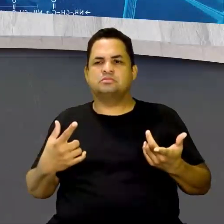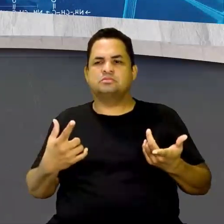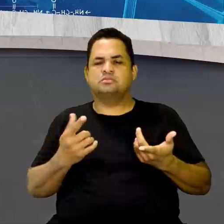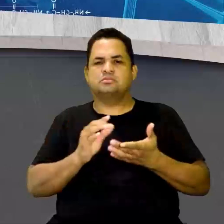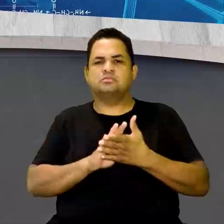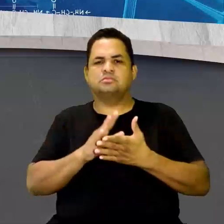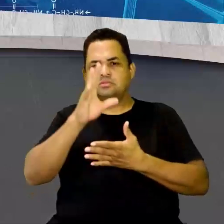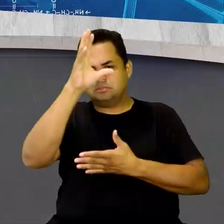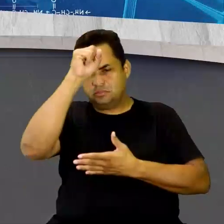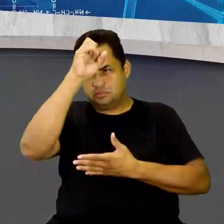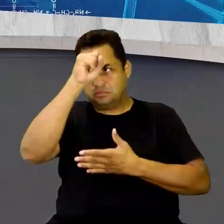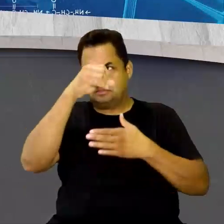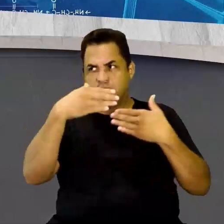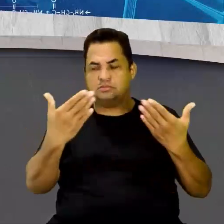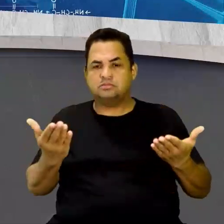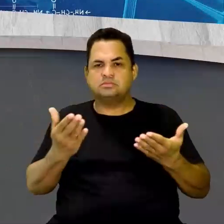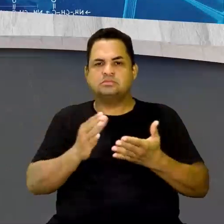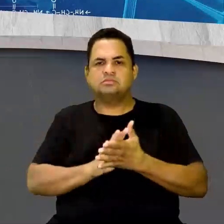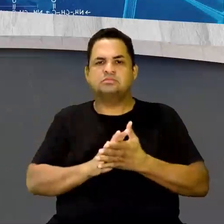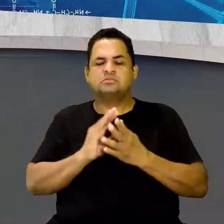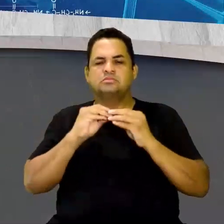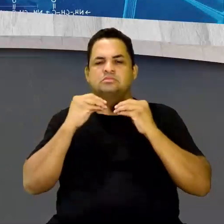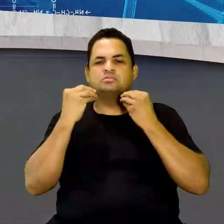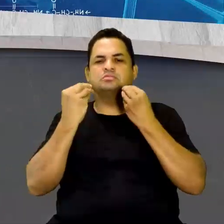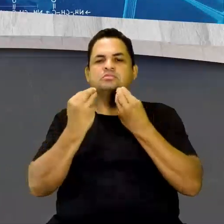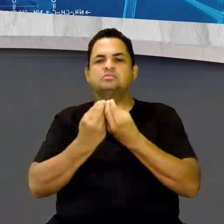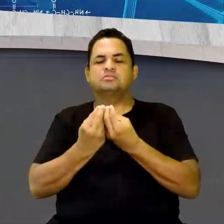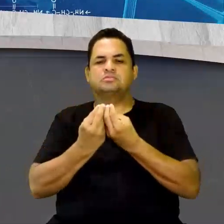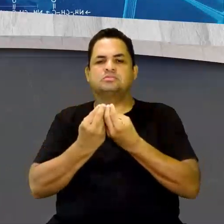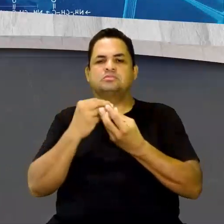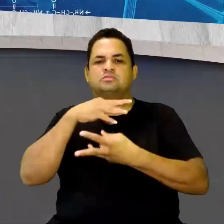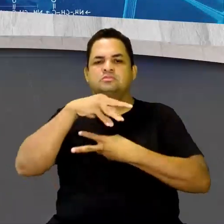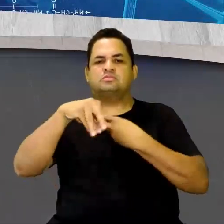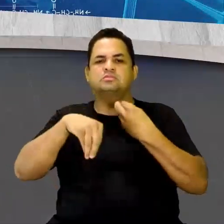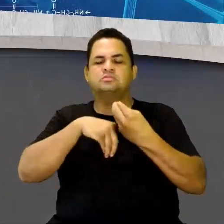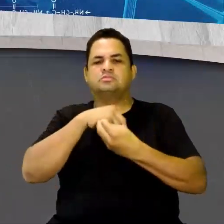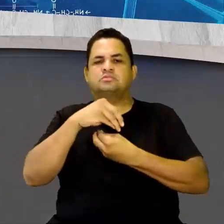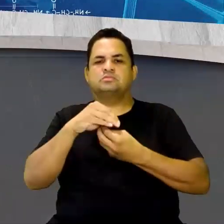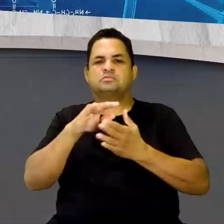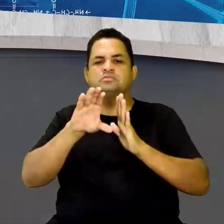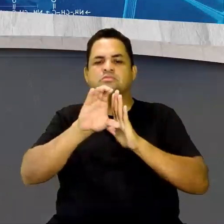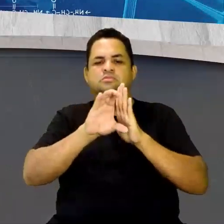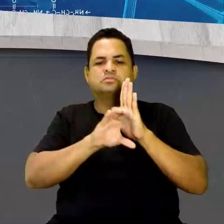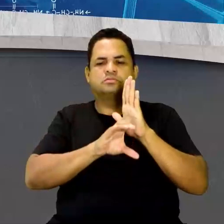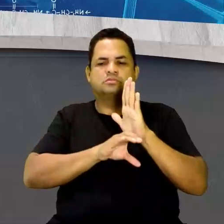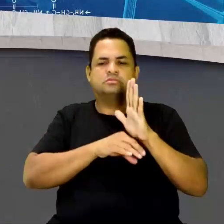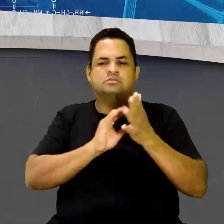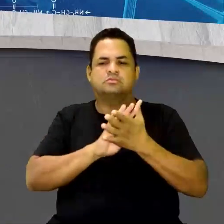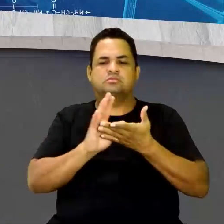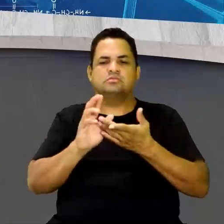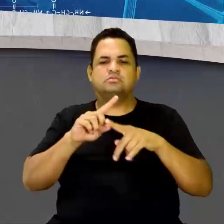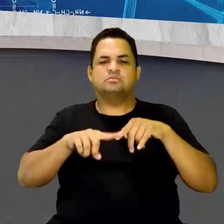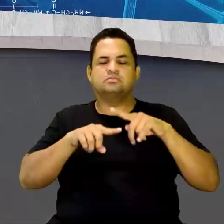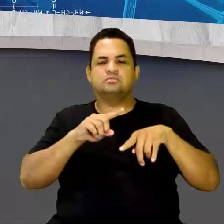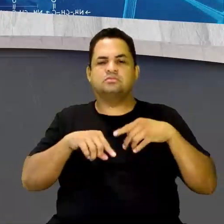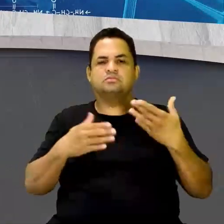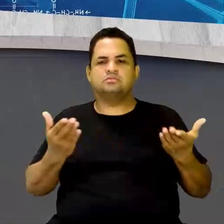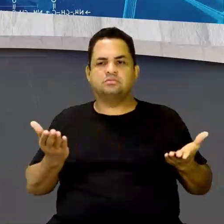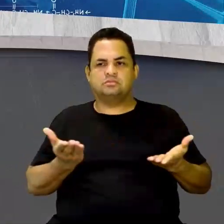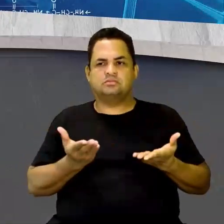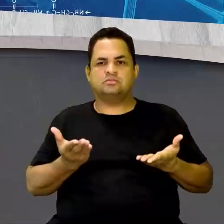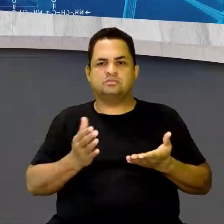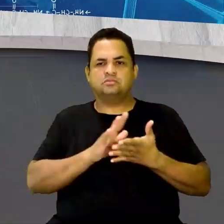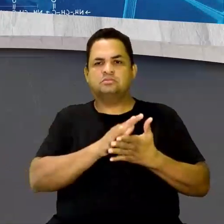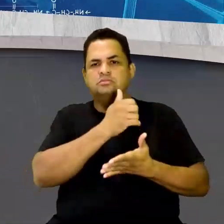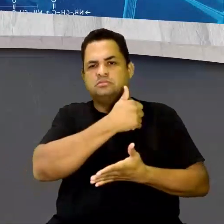vocês aprenderam sobre substâncias, misturas, classificação dos materiais. Agora, o